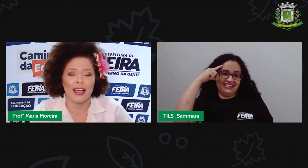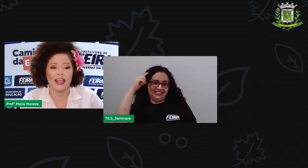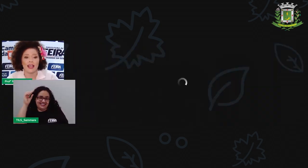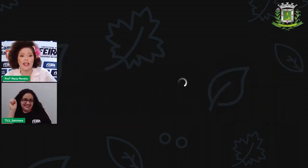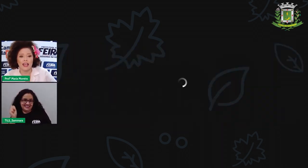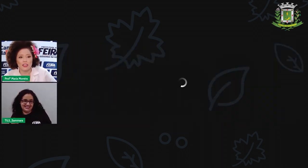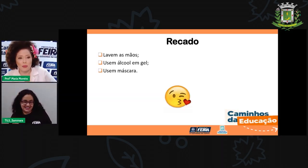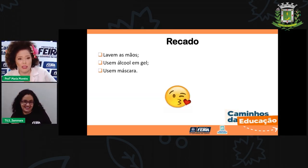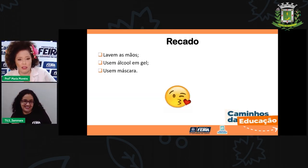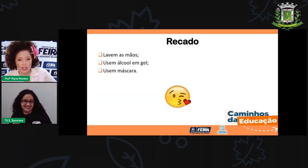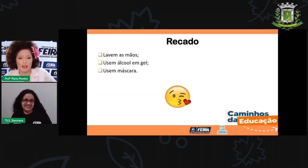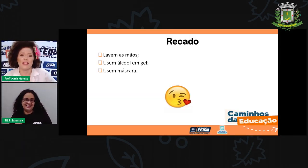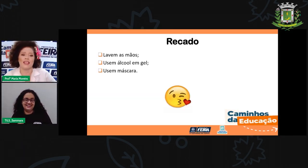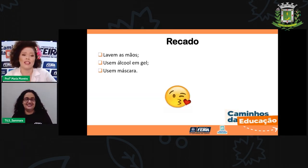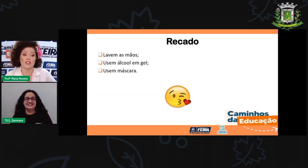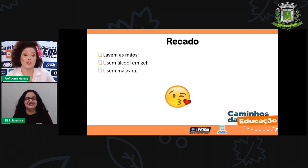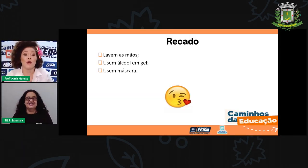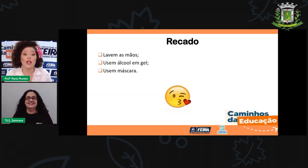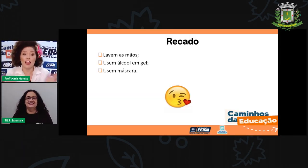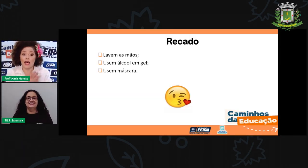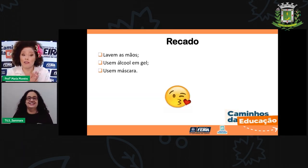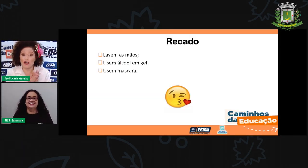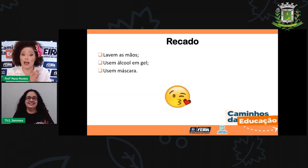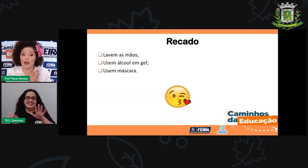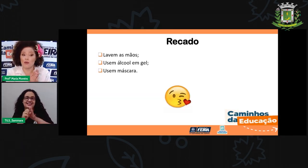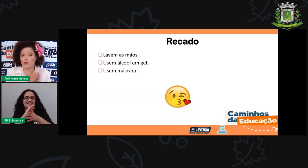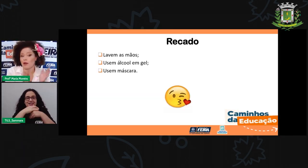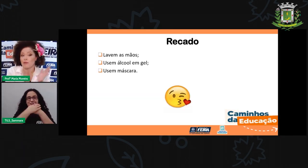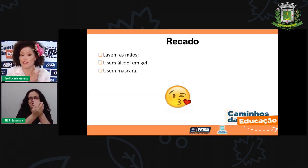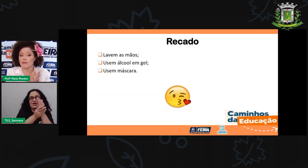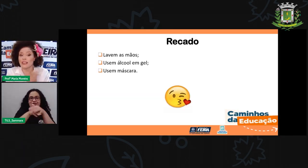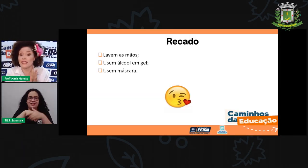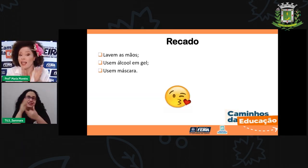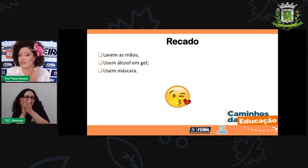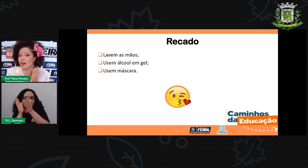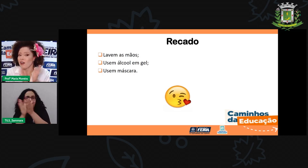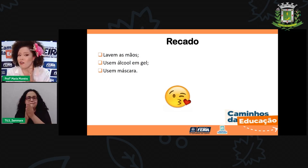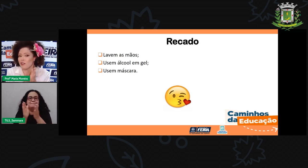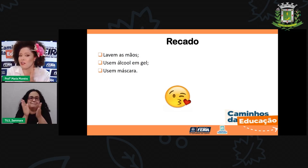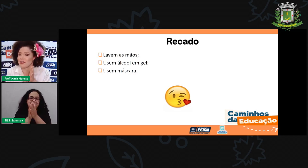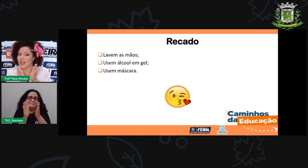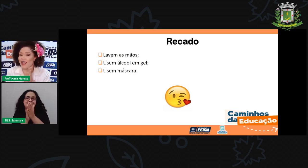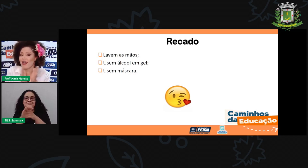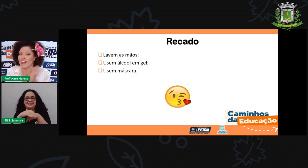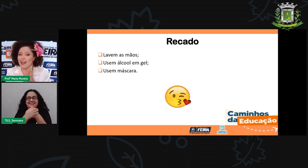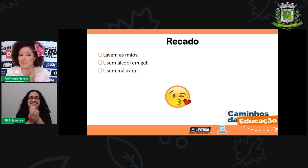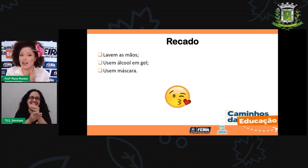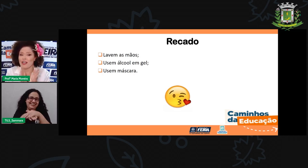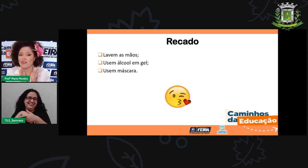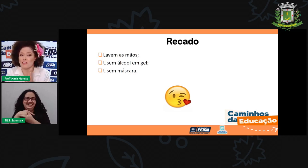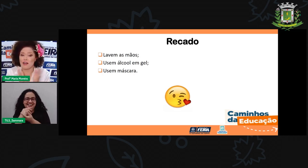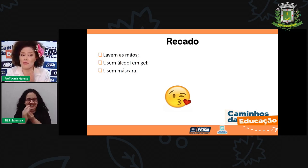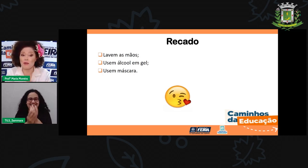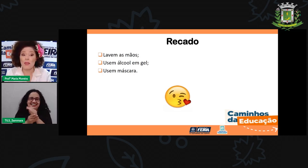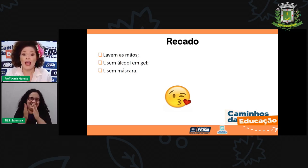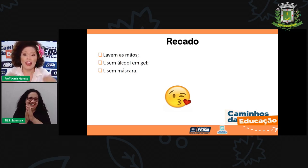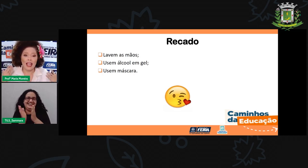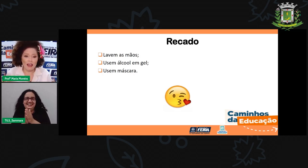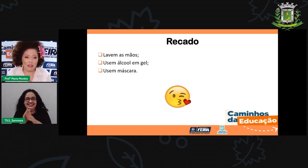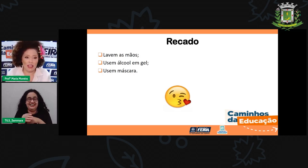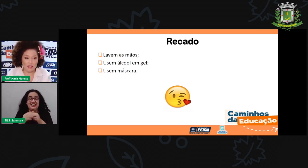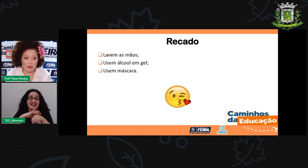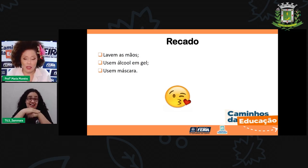Samara deixa eu botar o slide isso lava uma mão lava outra lava uma mão